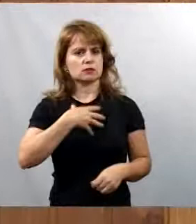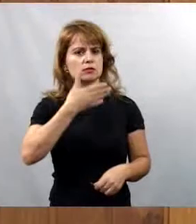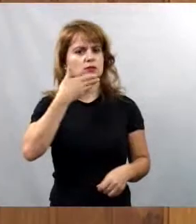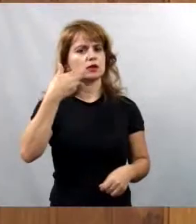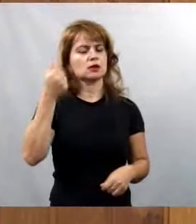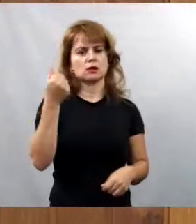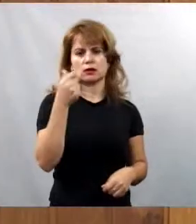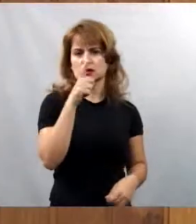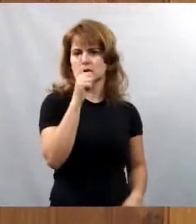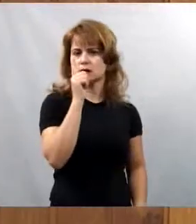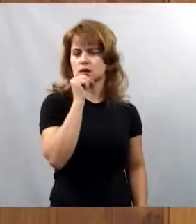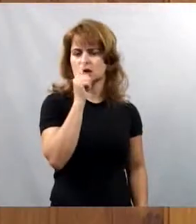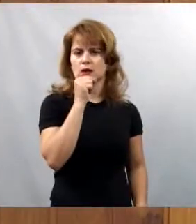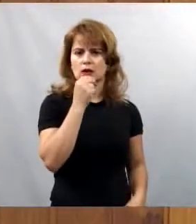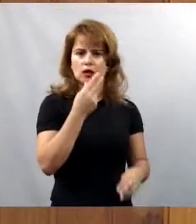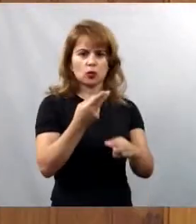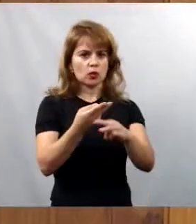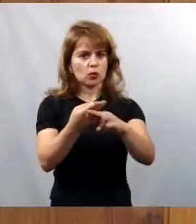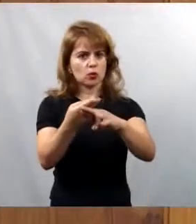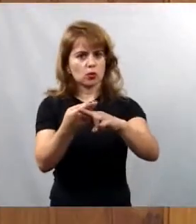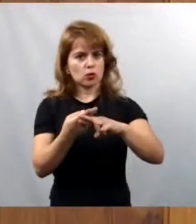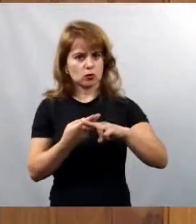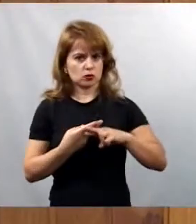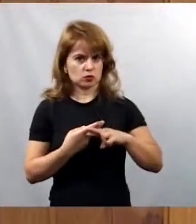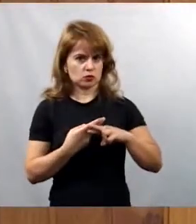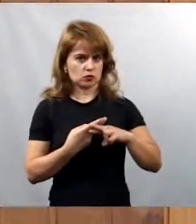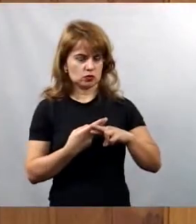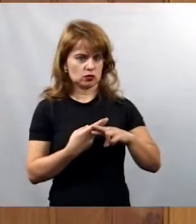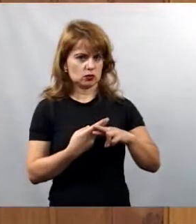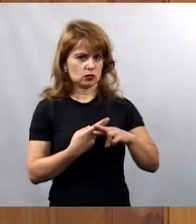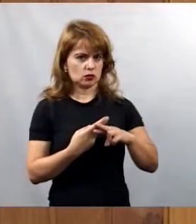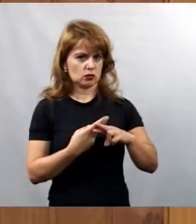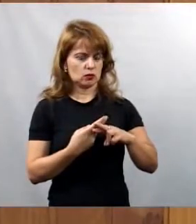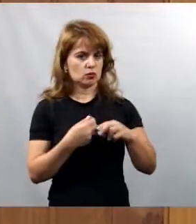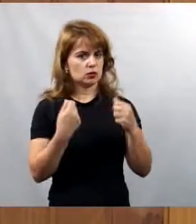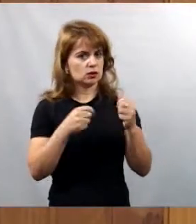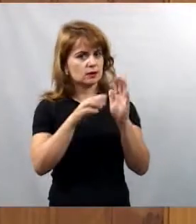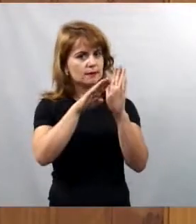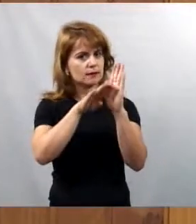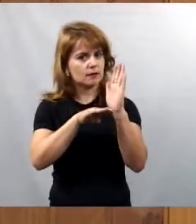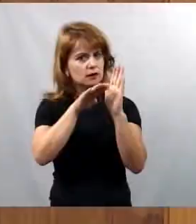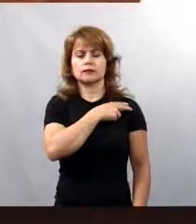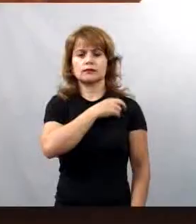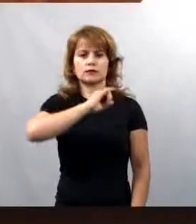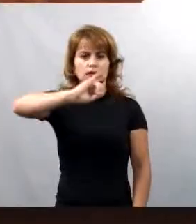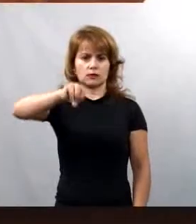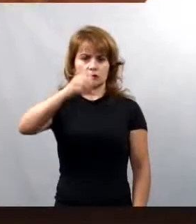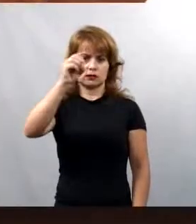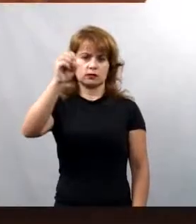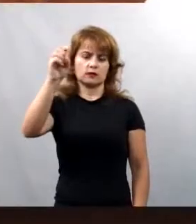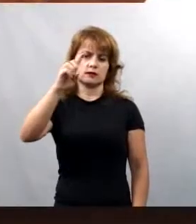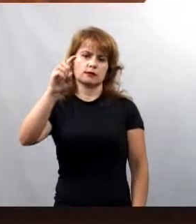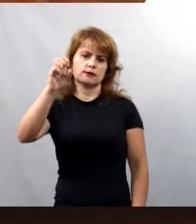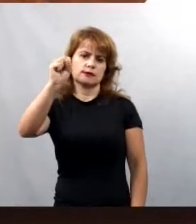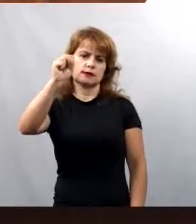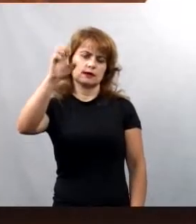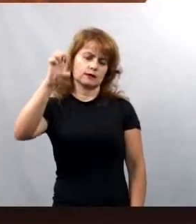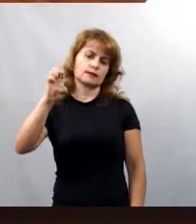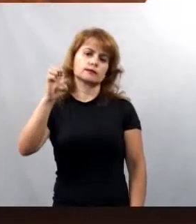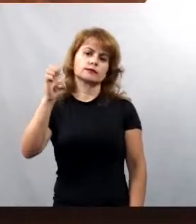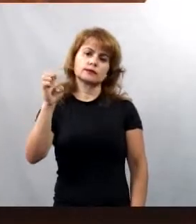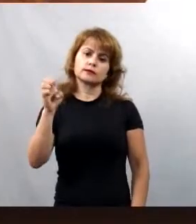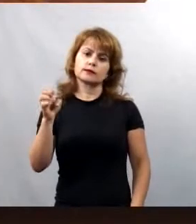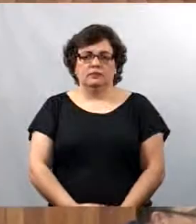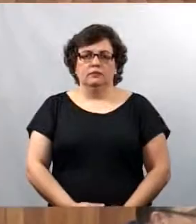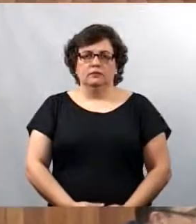coleta de resíduos que tem um mecanismos de armazenamento de chorume outro projeto de autoria do vereador Marcos